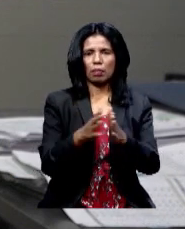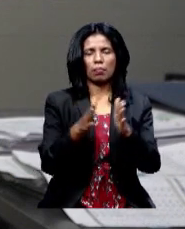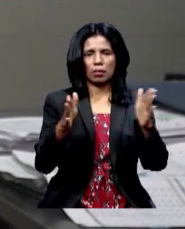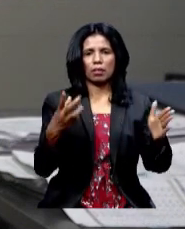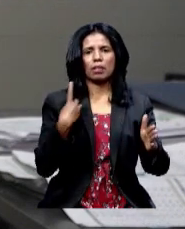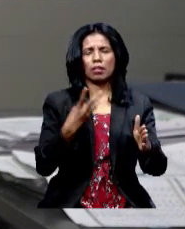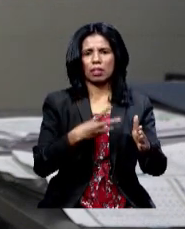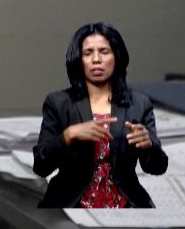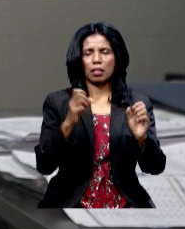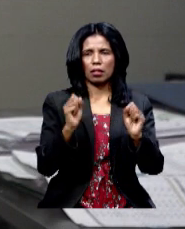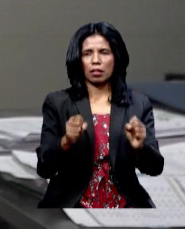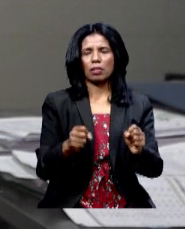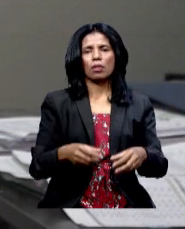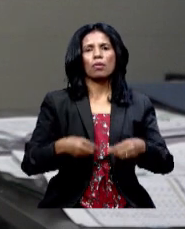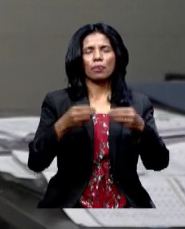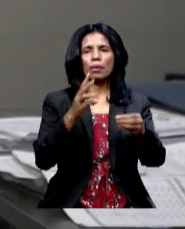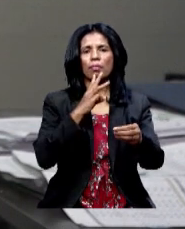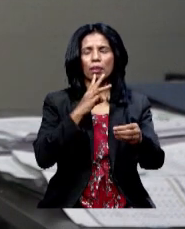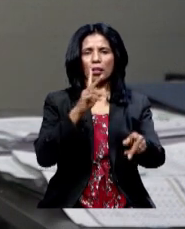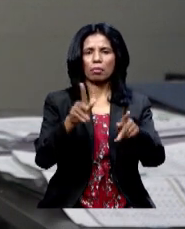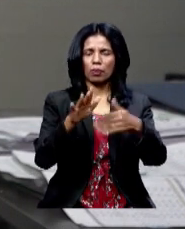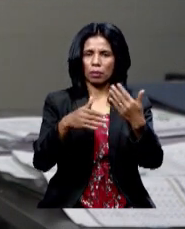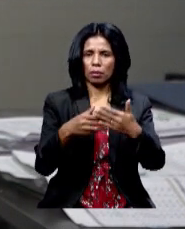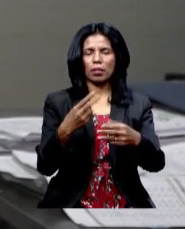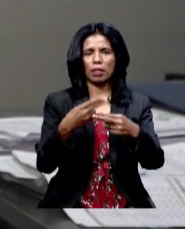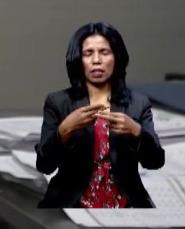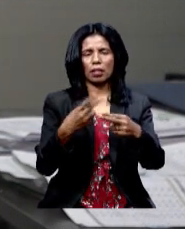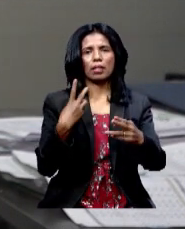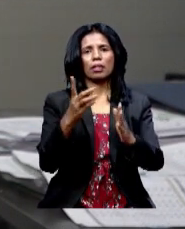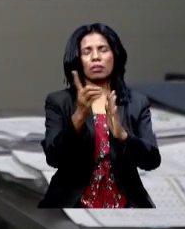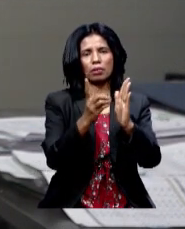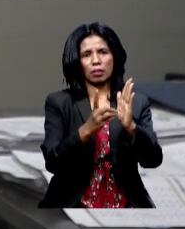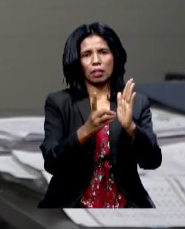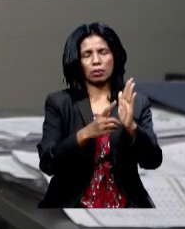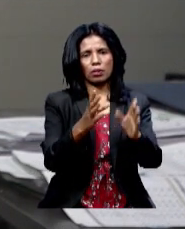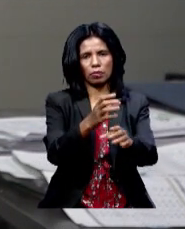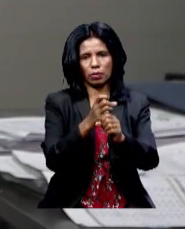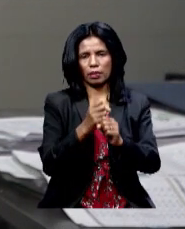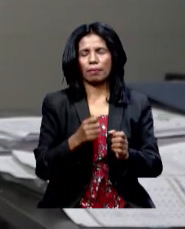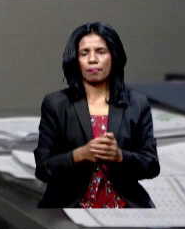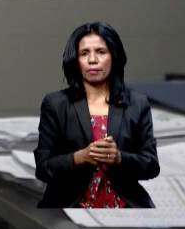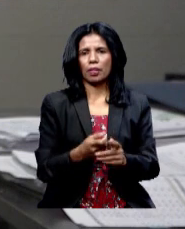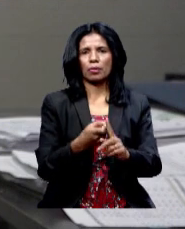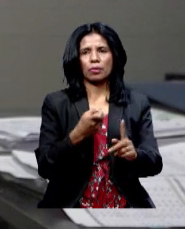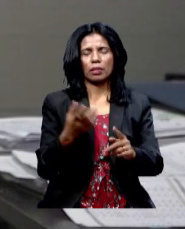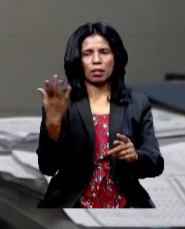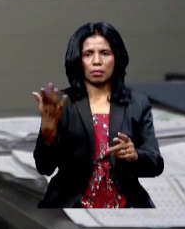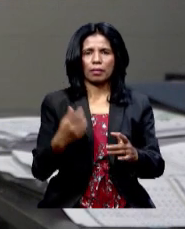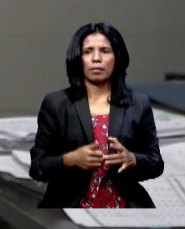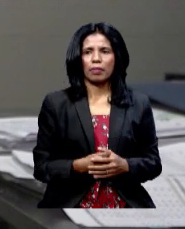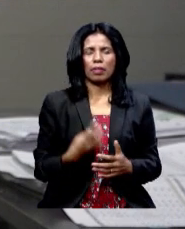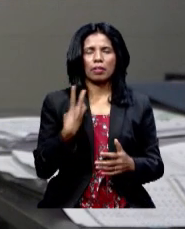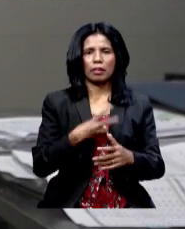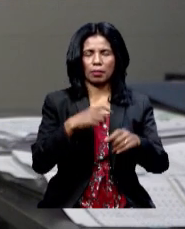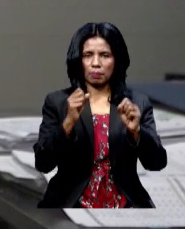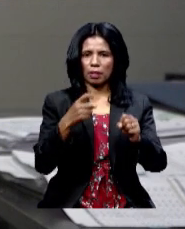se ane são fornece bem neba e mas serne. Mas be, se parte e dane ba, e ta melate te